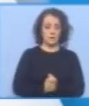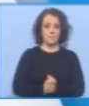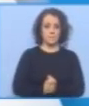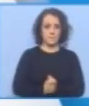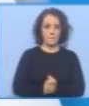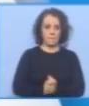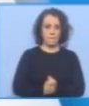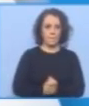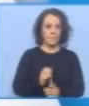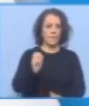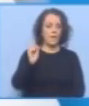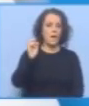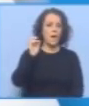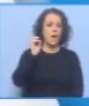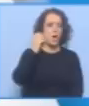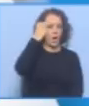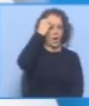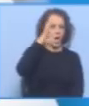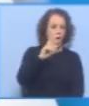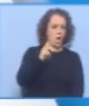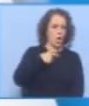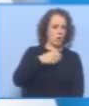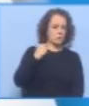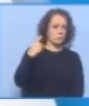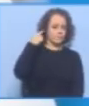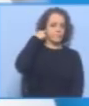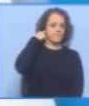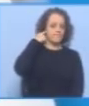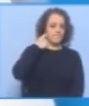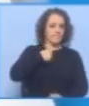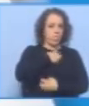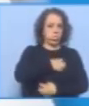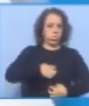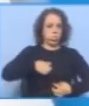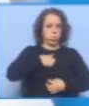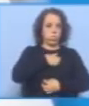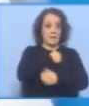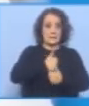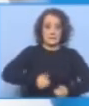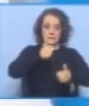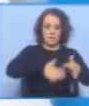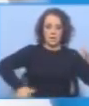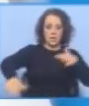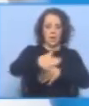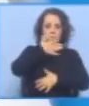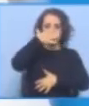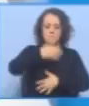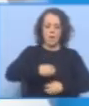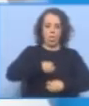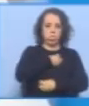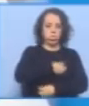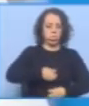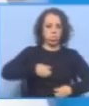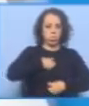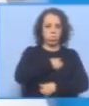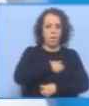Ao ouvir tal notícia, o rei Herodes ficou perturbado, e com ele toda a cidade de Jerusalém. Reuniu